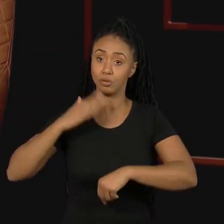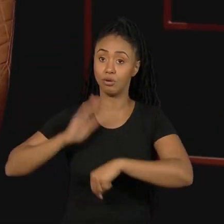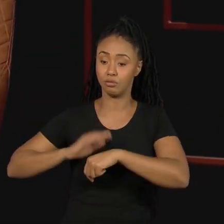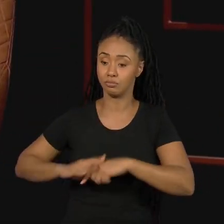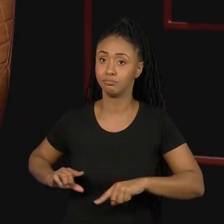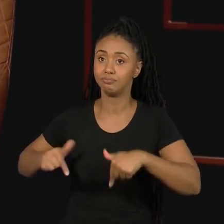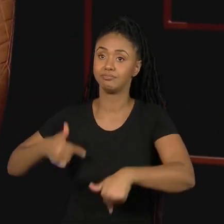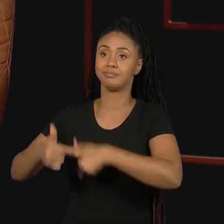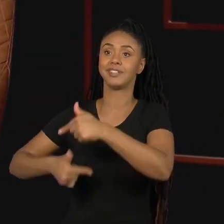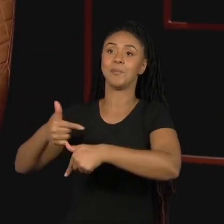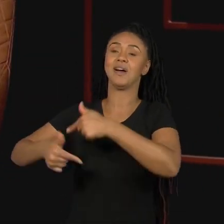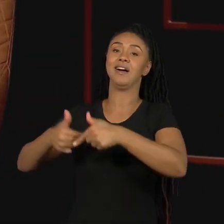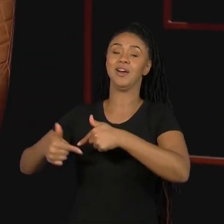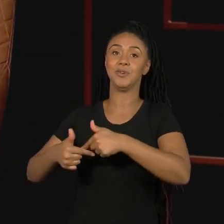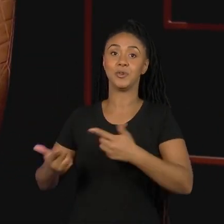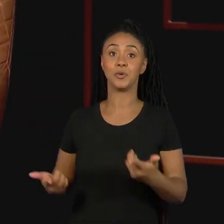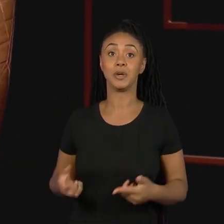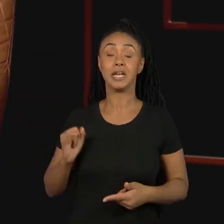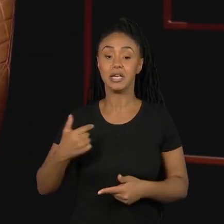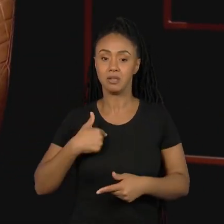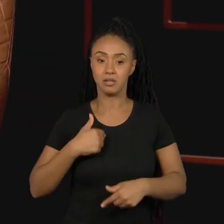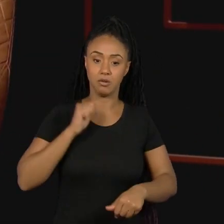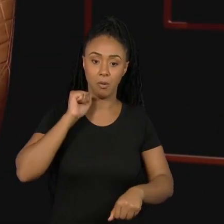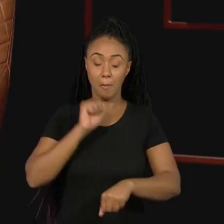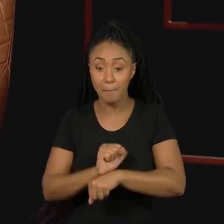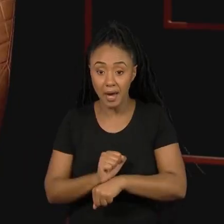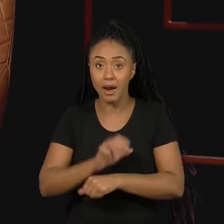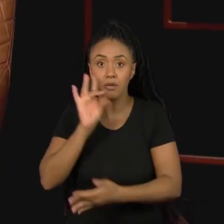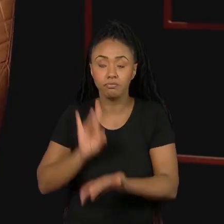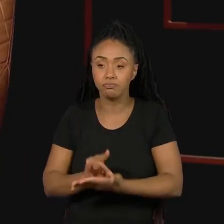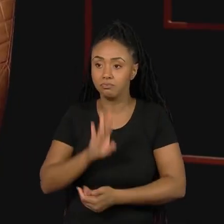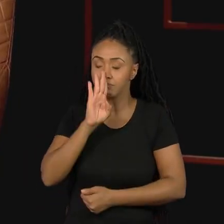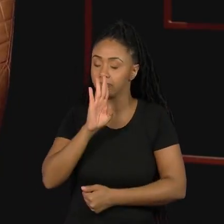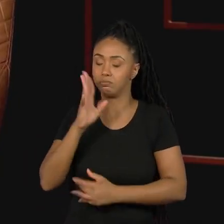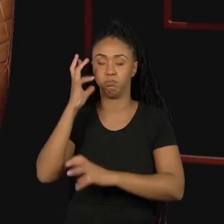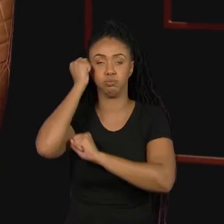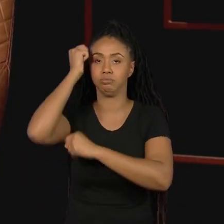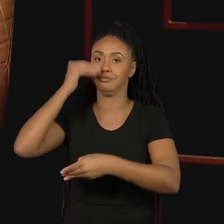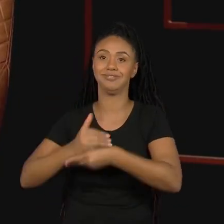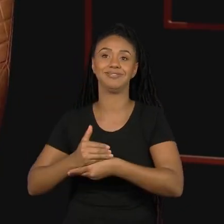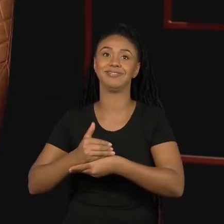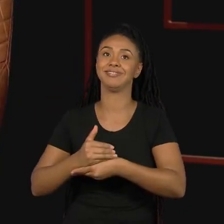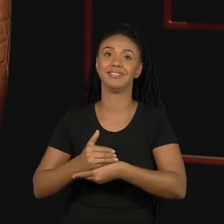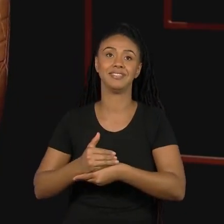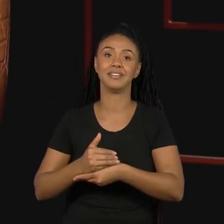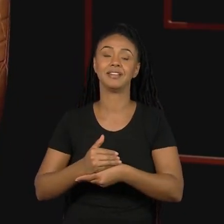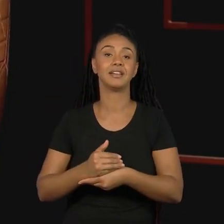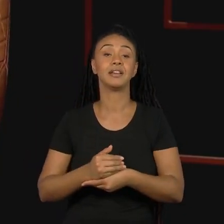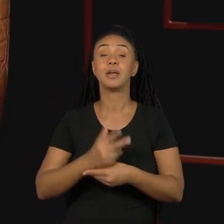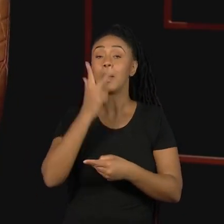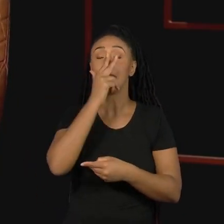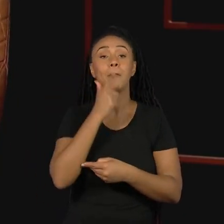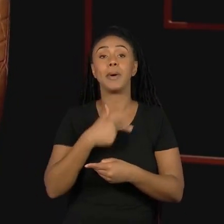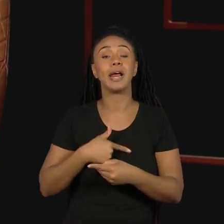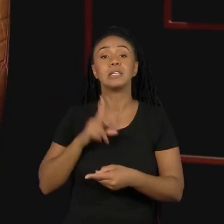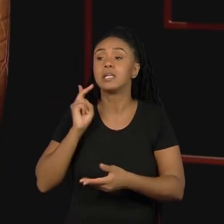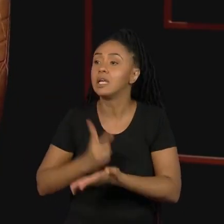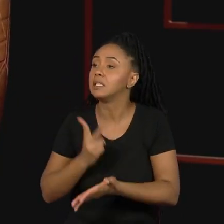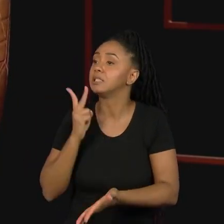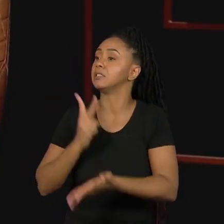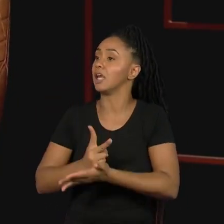posso ter... Se eu for parar para qualquer coisa, eu durmo. Eu tenho um grande débito no banco do sono.